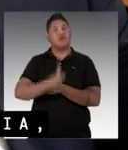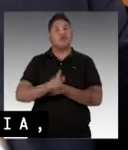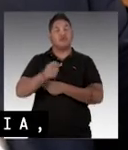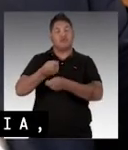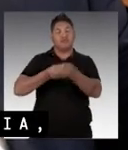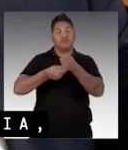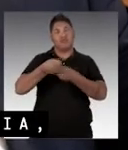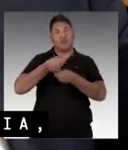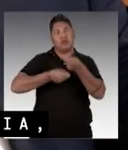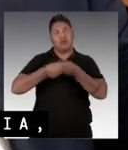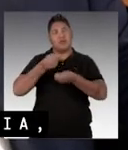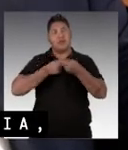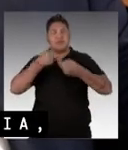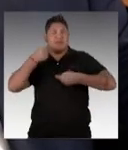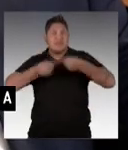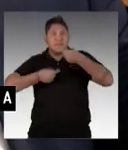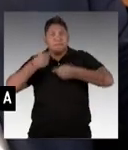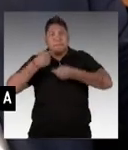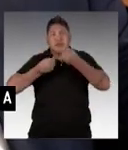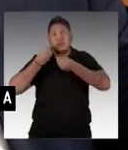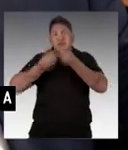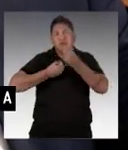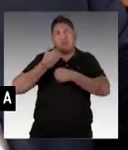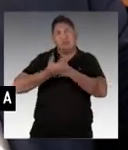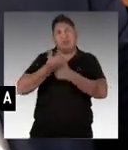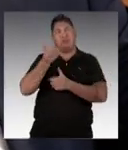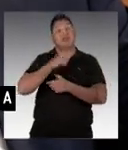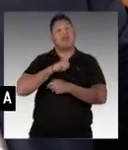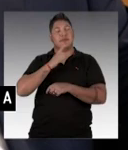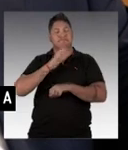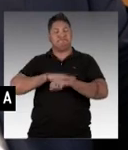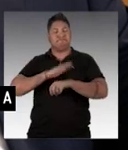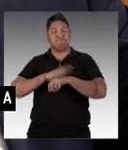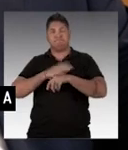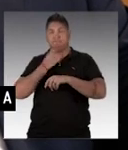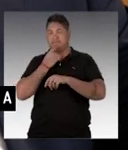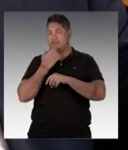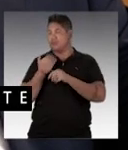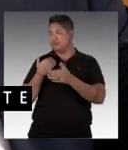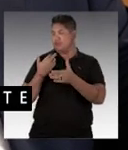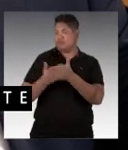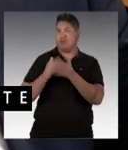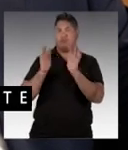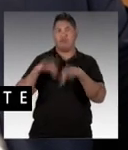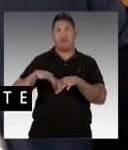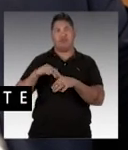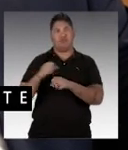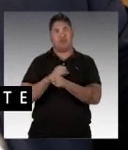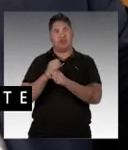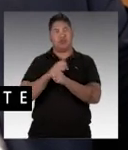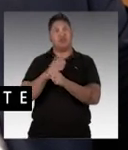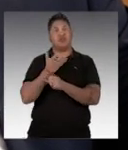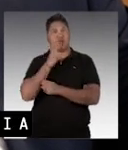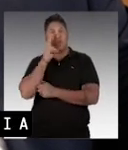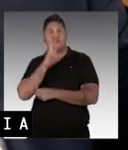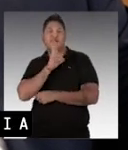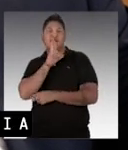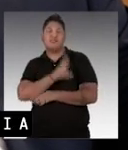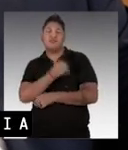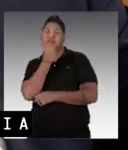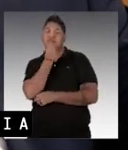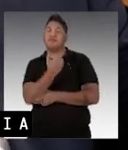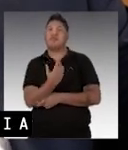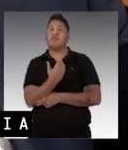na gestão orçamentária, debatendo formas de a gente melhorar, embora a gente tenha pouco tempo para o final do ano, a gente já conseguir ver resultados dessa